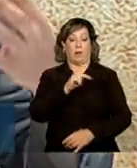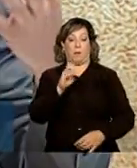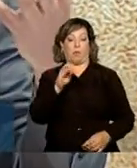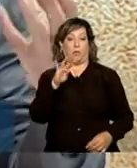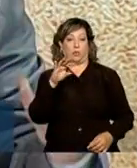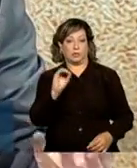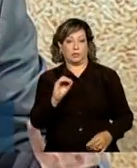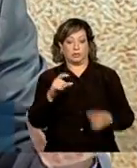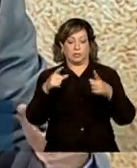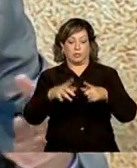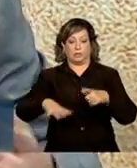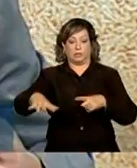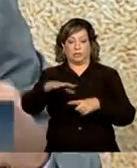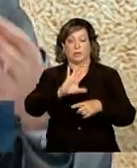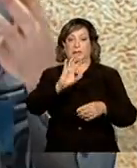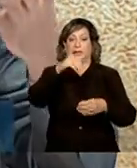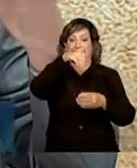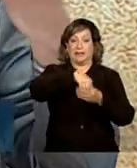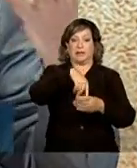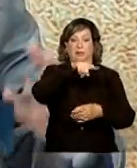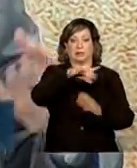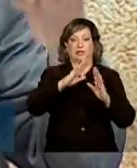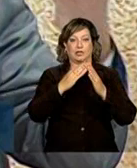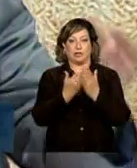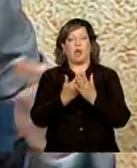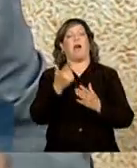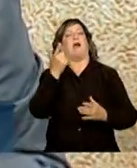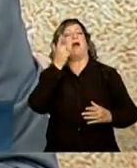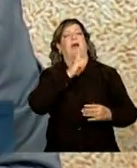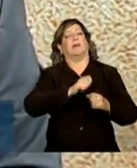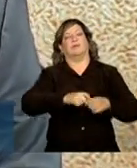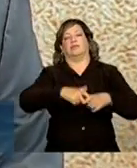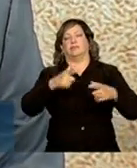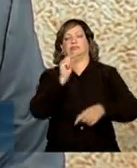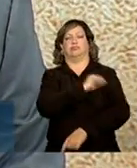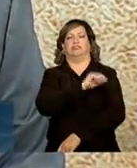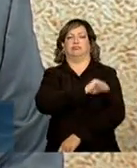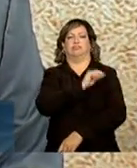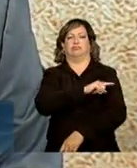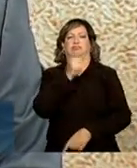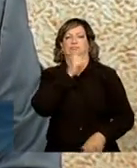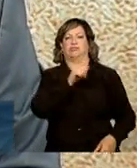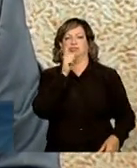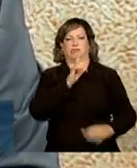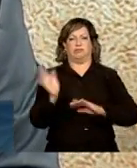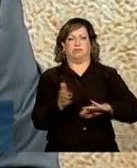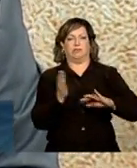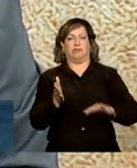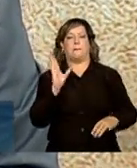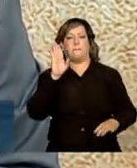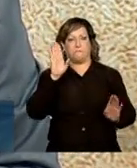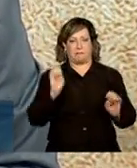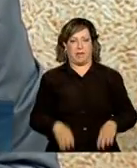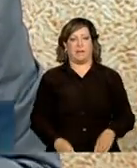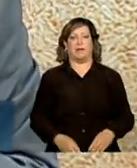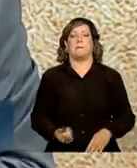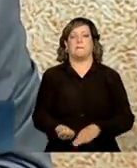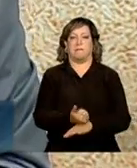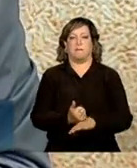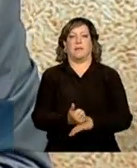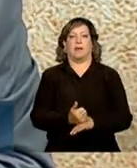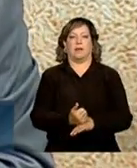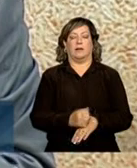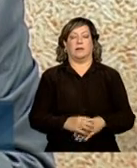saúde e no ambiente da escola eh conseguimos atingir níveis mais elevados de cobertura eh dizer